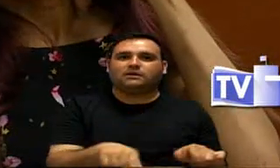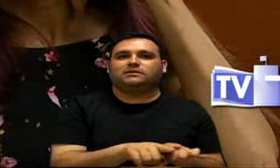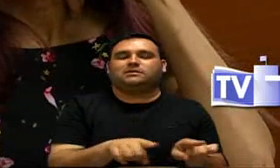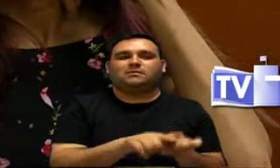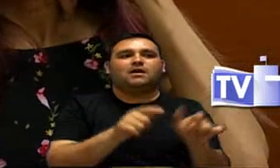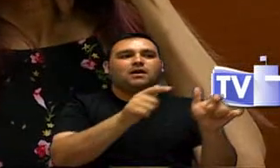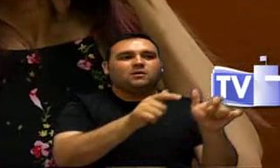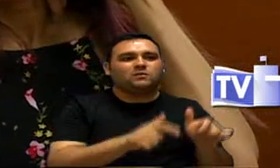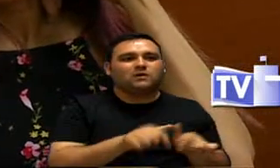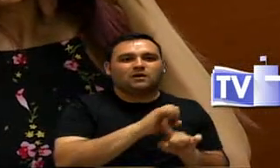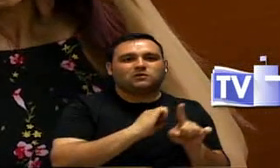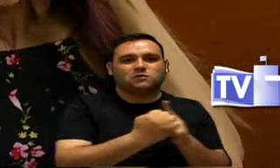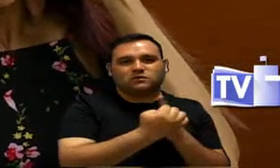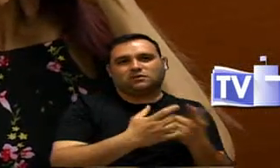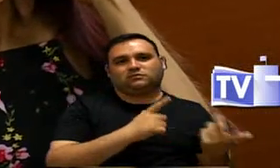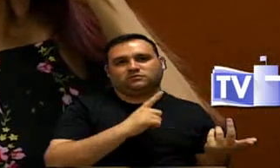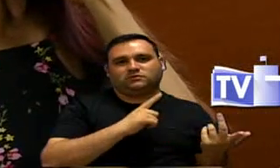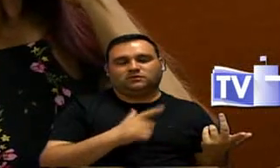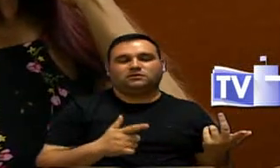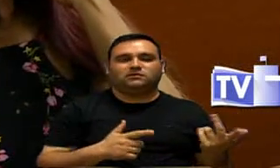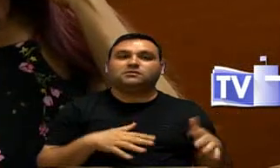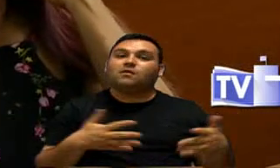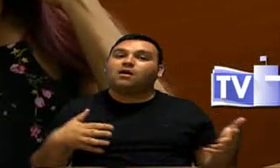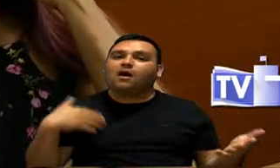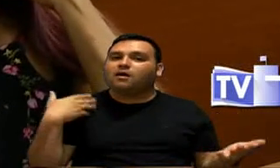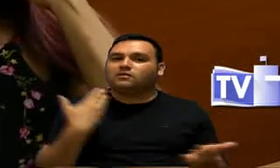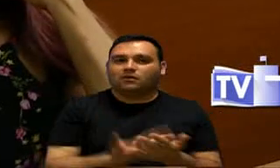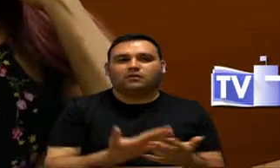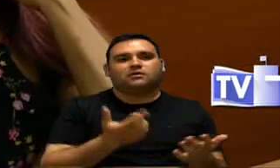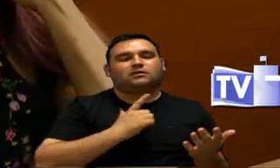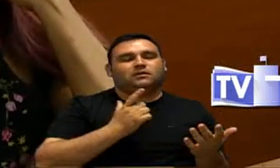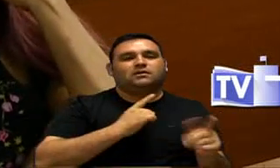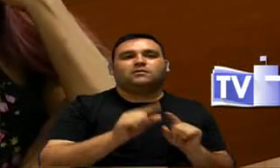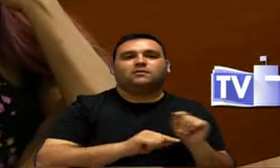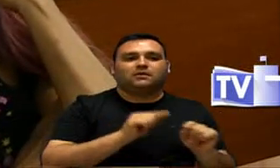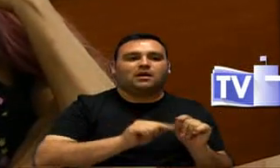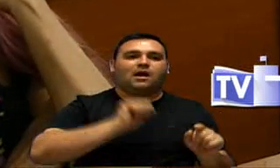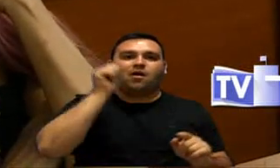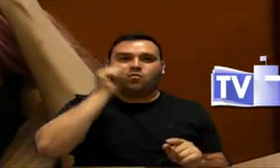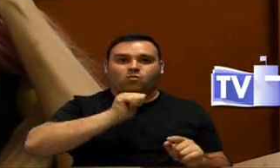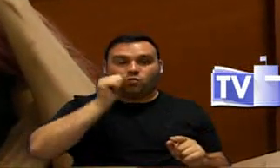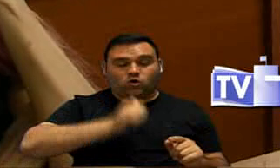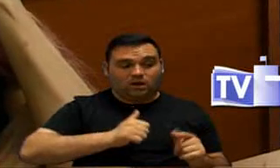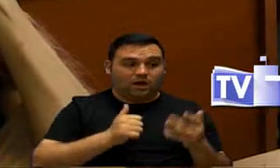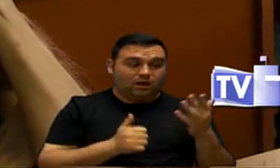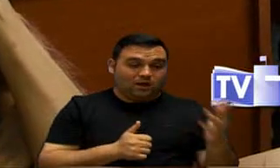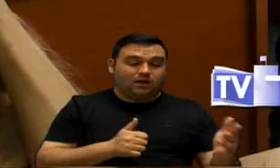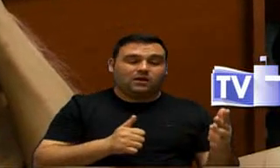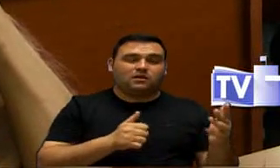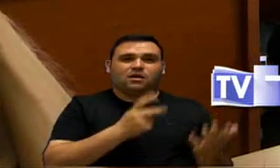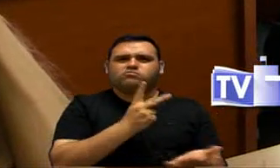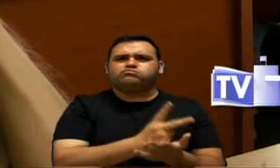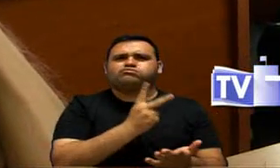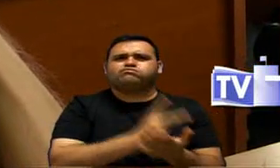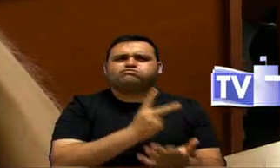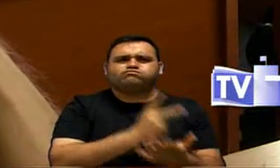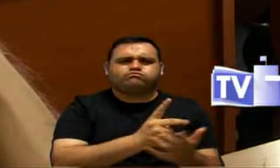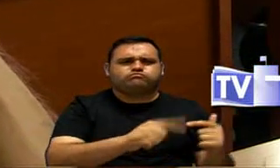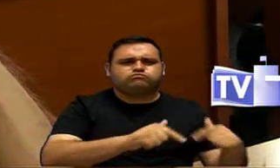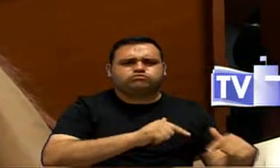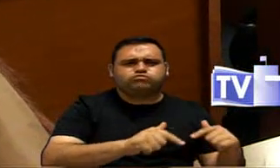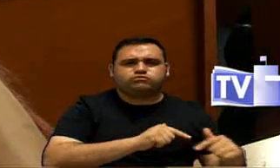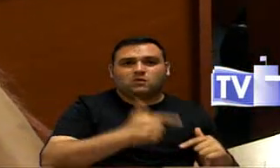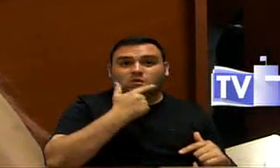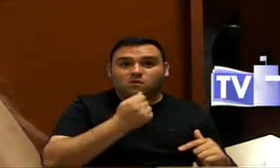alguns lugares sociais nesse trabalho. Por isso, até hoje, nós temos lugares sociais em que a mulher ela está na mesma função que